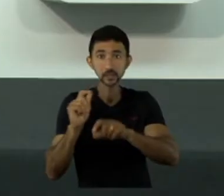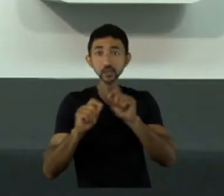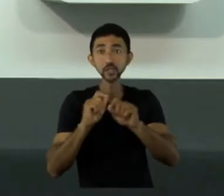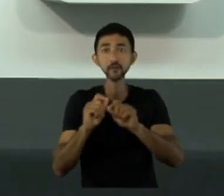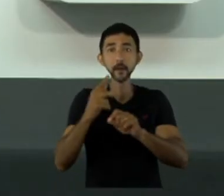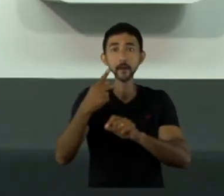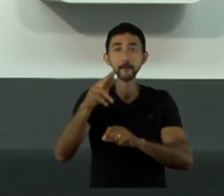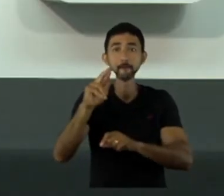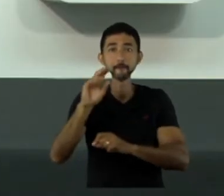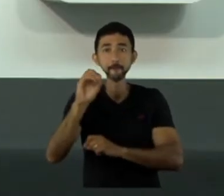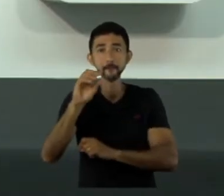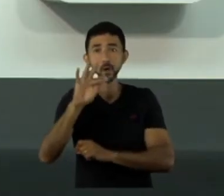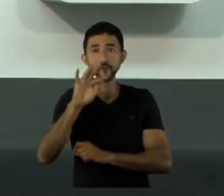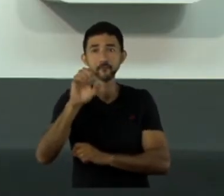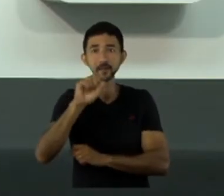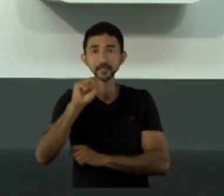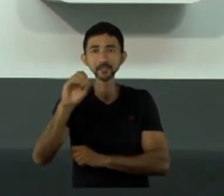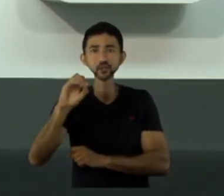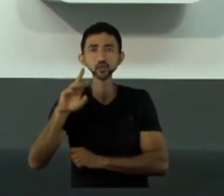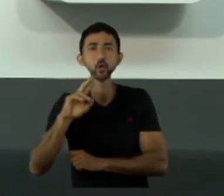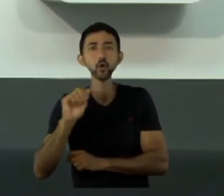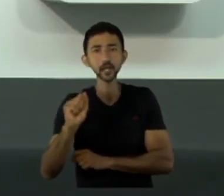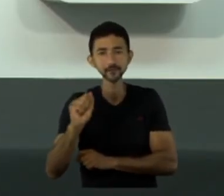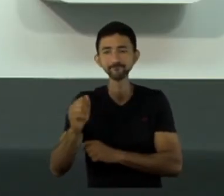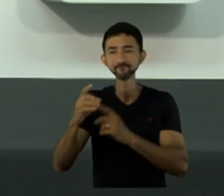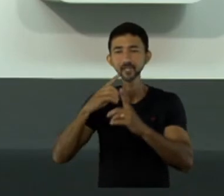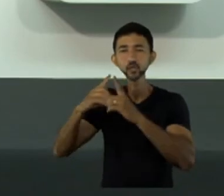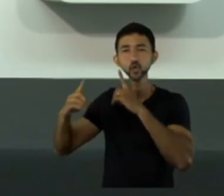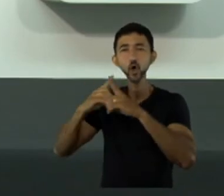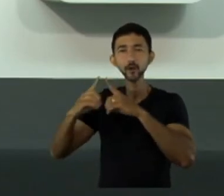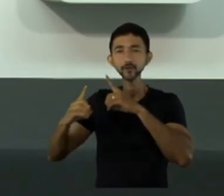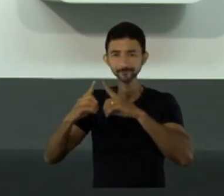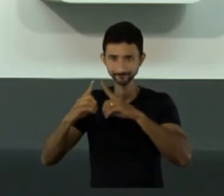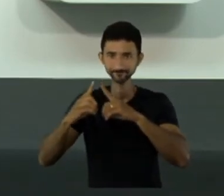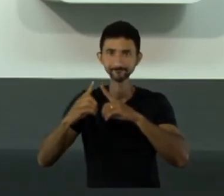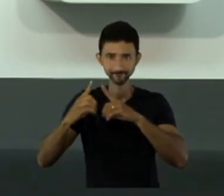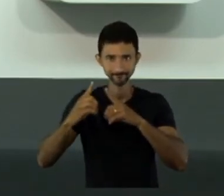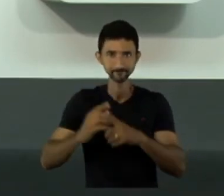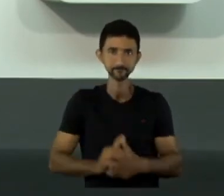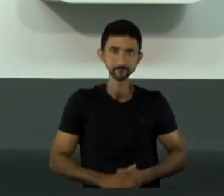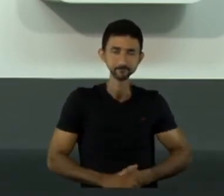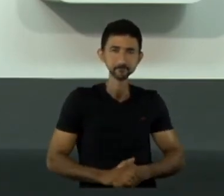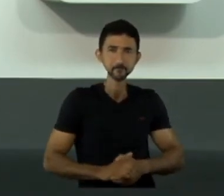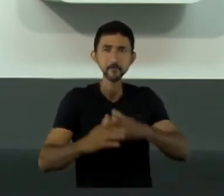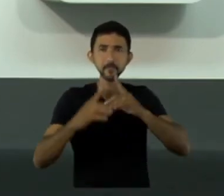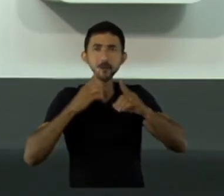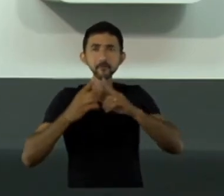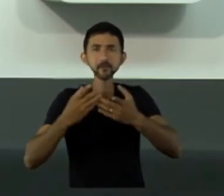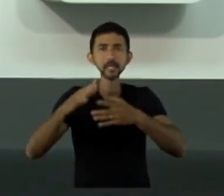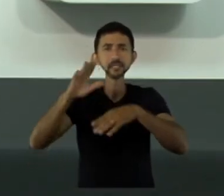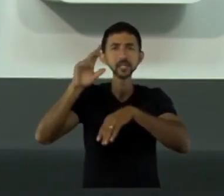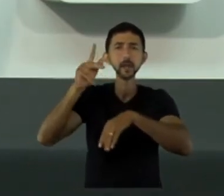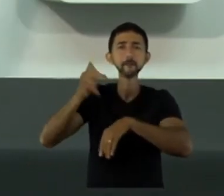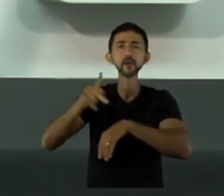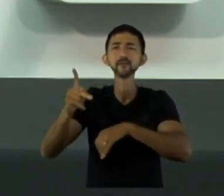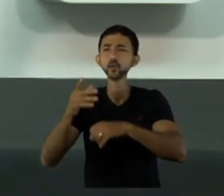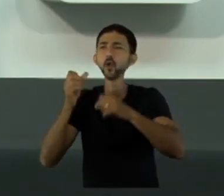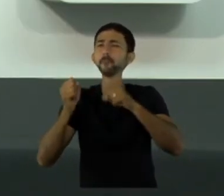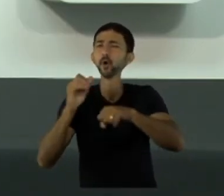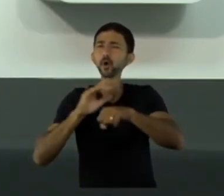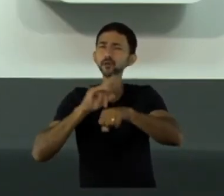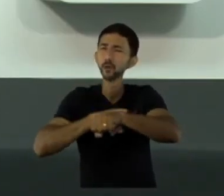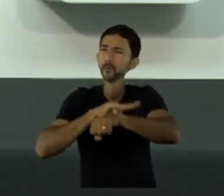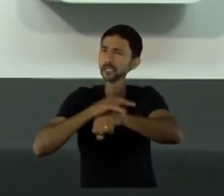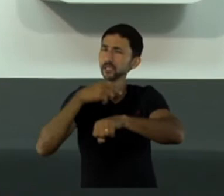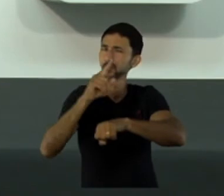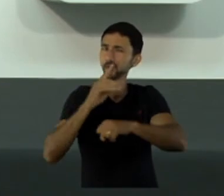para chamar a sua professora. Você está tendo um diálogo ali com a professora. Então, professora, posso ir ao banheiro?